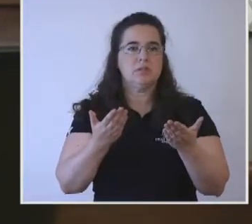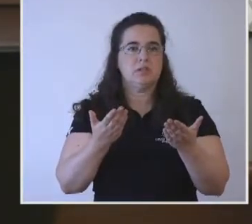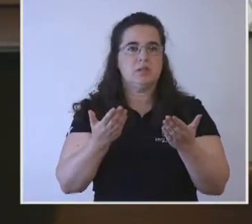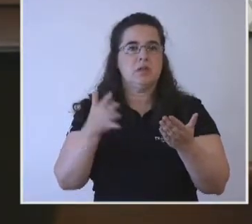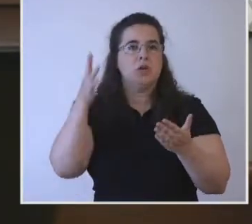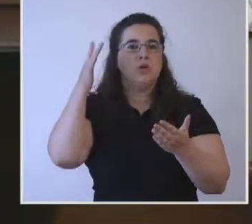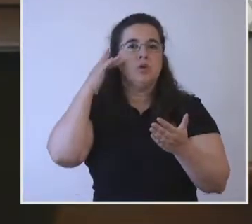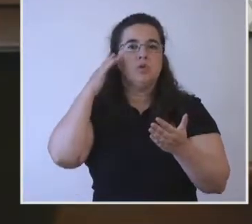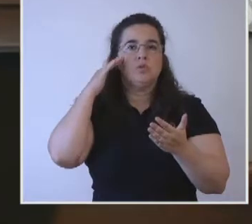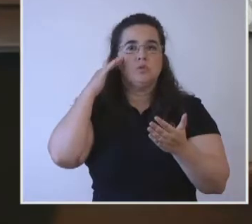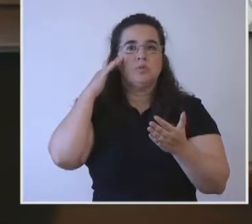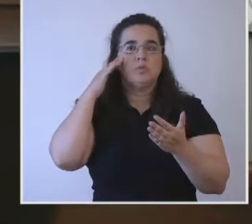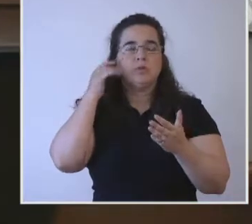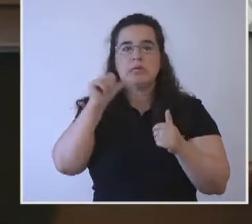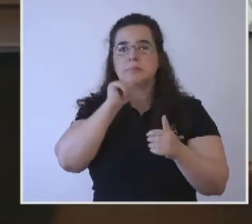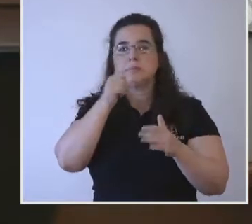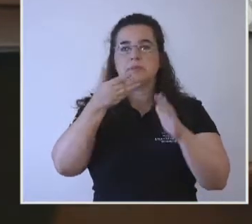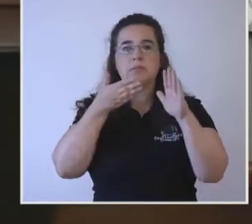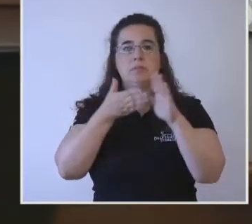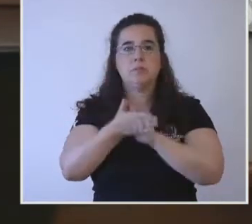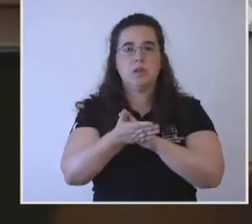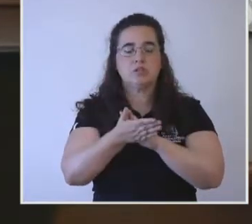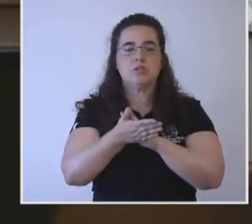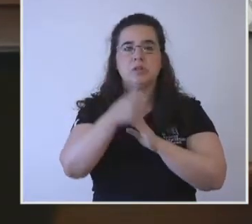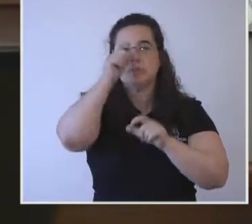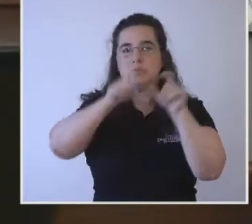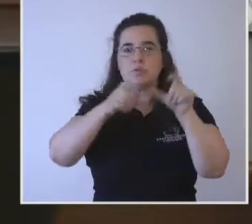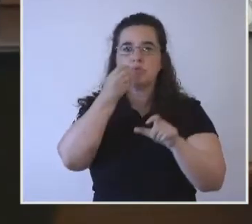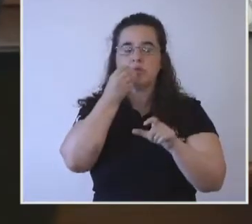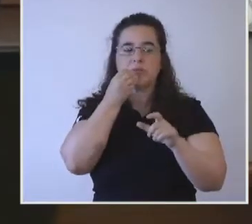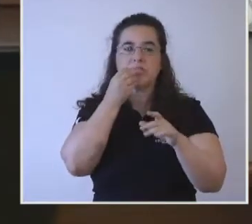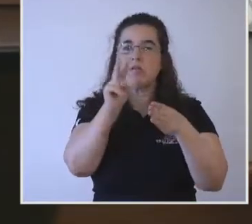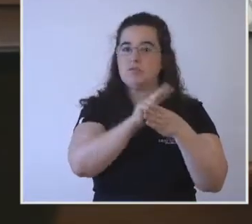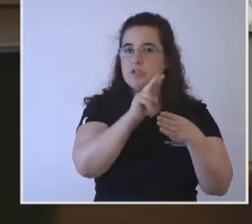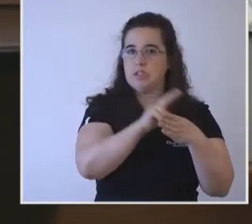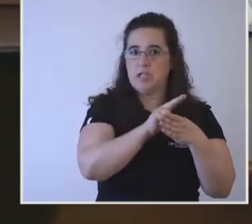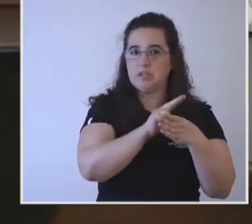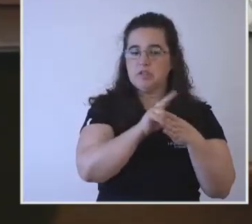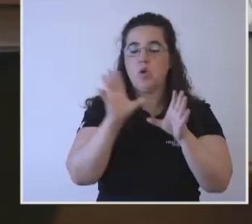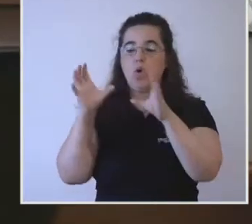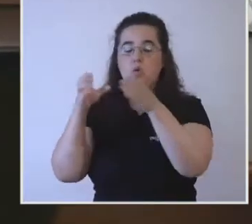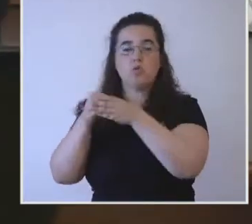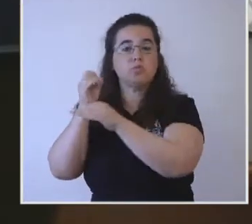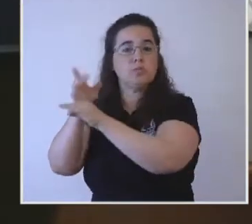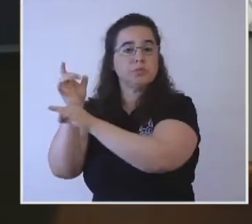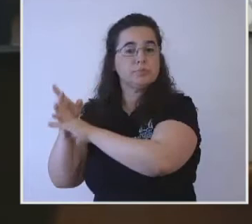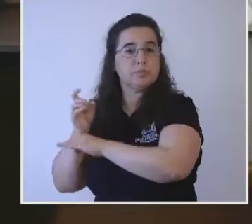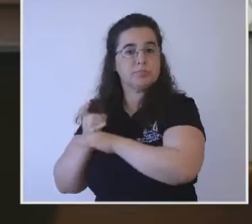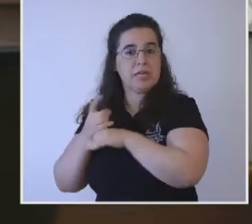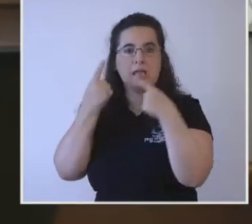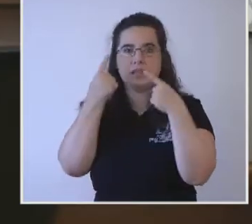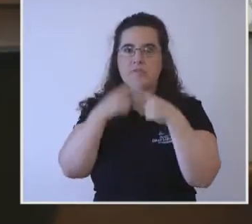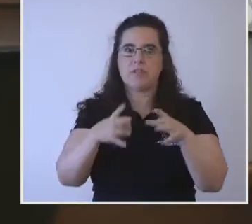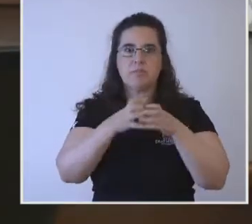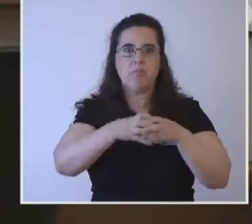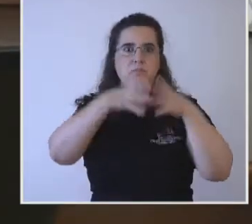o número de mortes entre os vegetarianos e todos os outros grupos, a diferença é